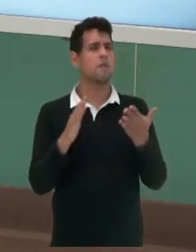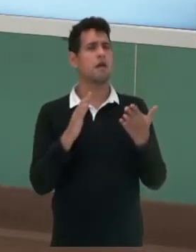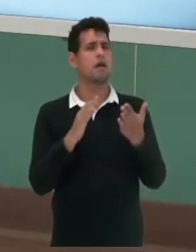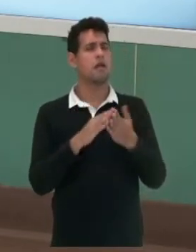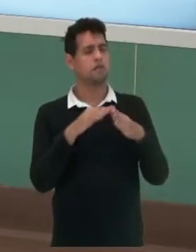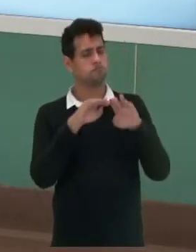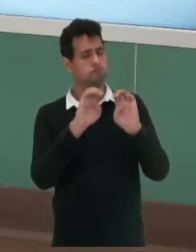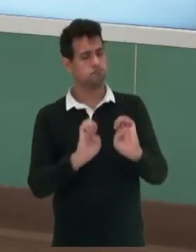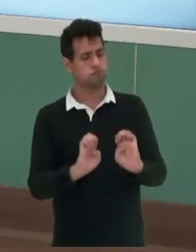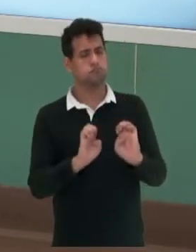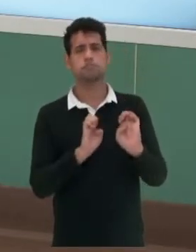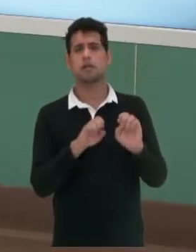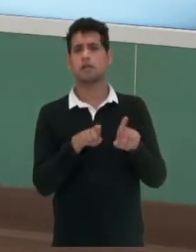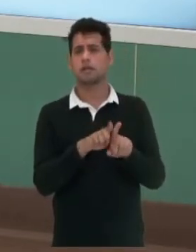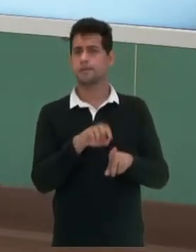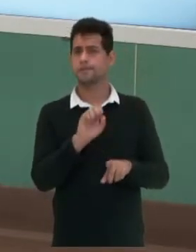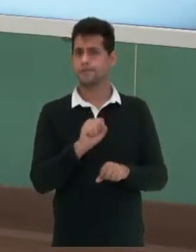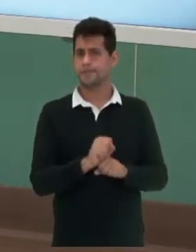que vão